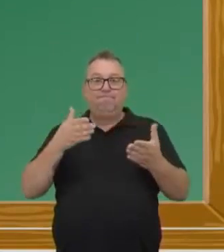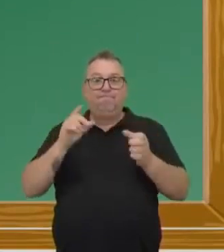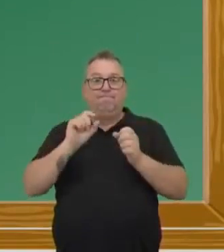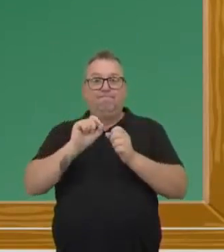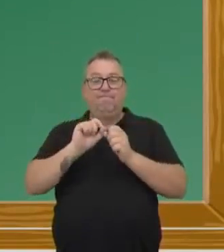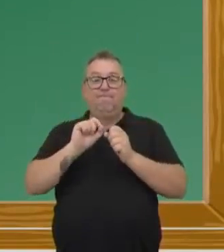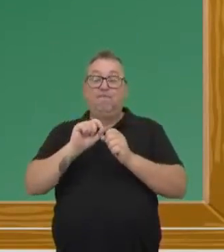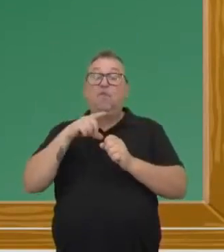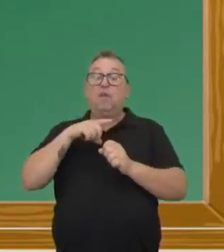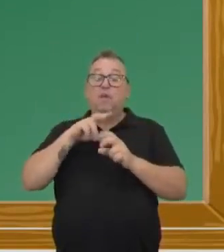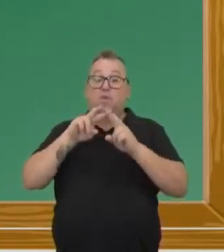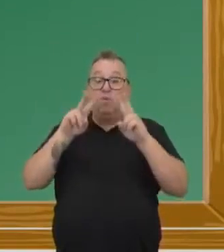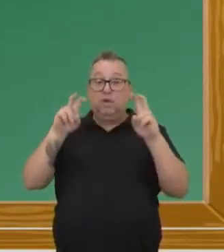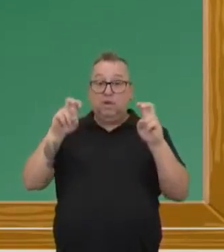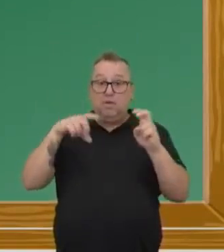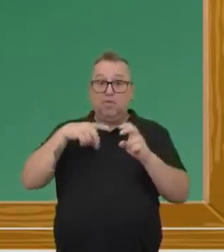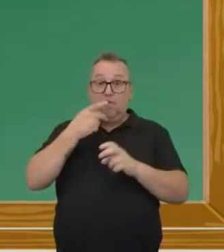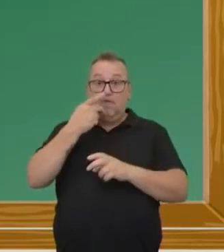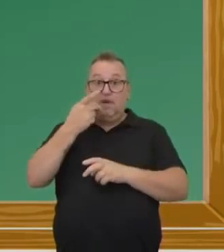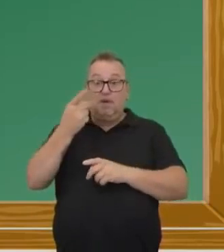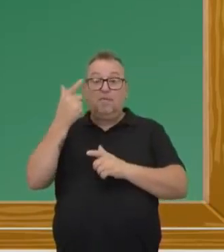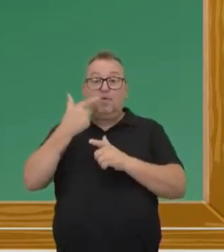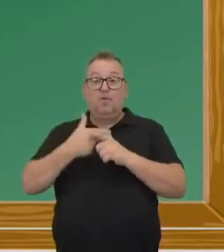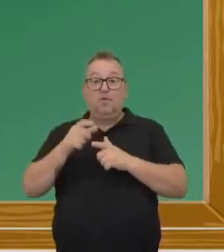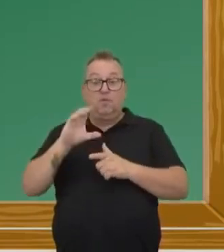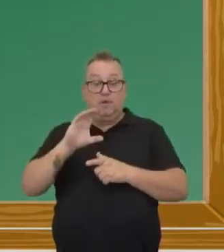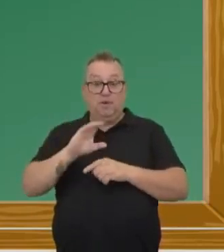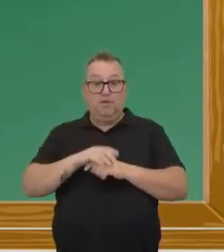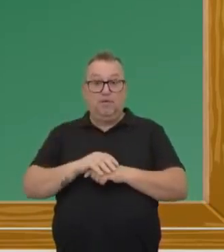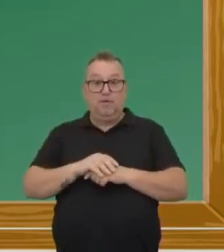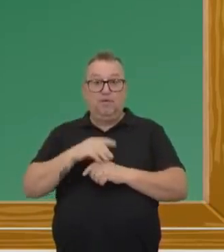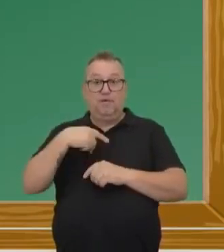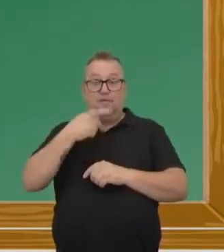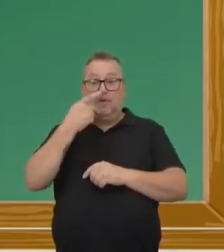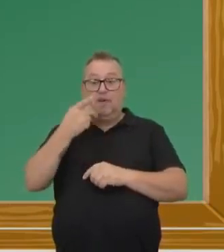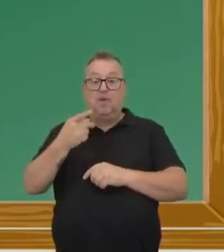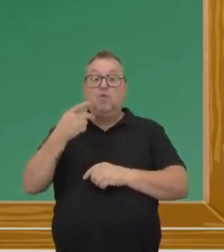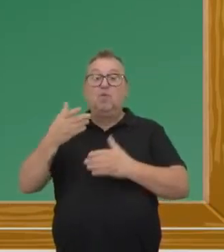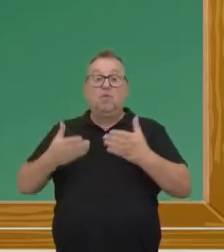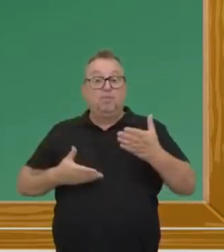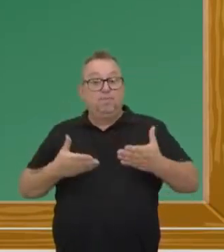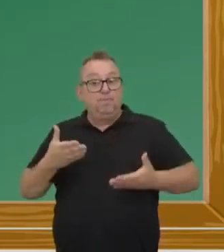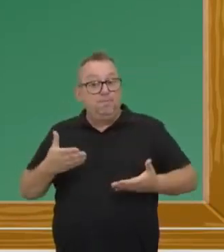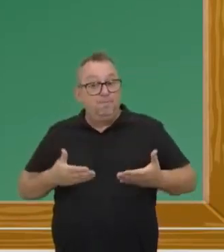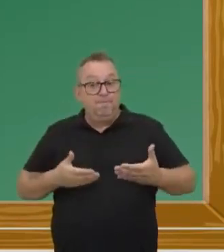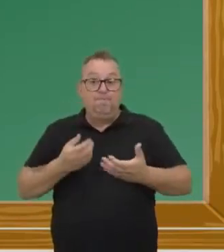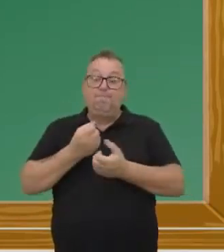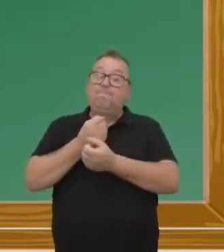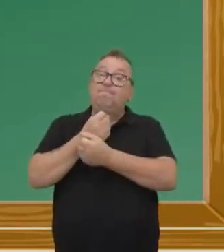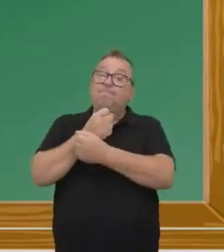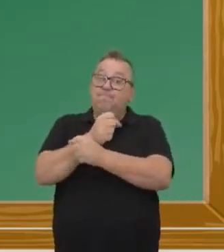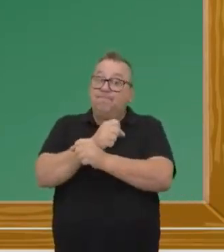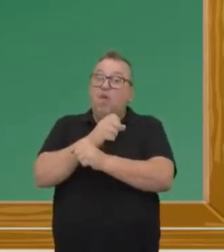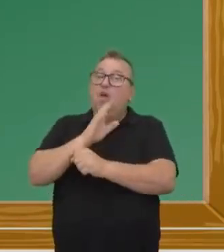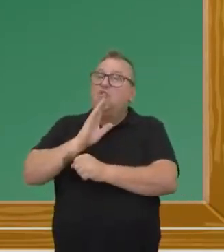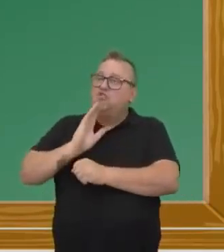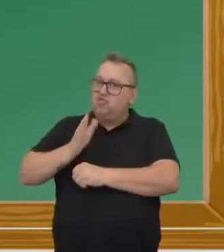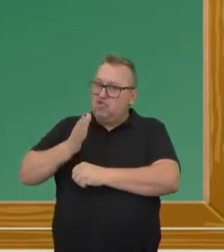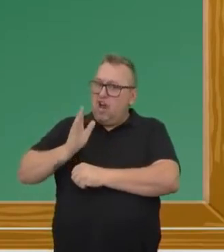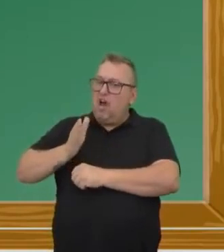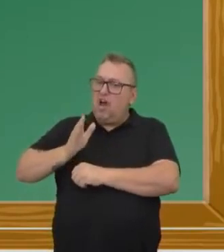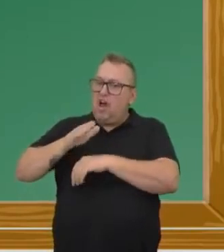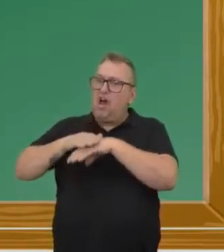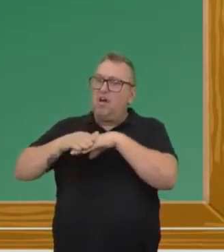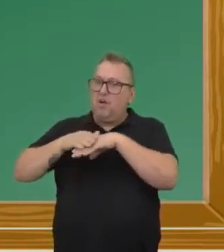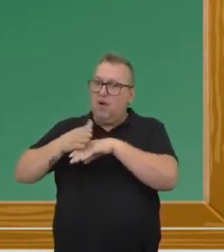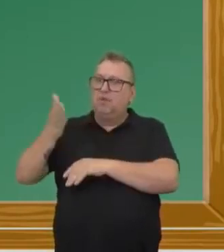tema, porque nós já falamos sobre isto, né? Já falamos sobre servidão, sobre escravidão. Então, eu gostaria de ouvir um